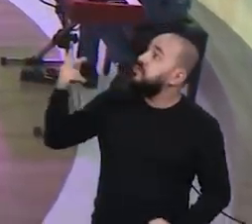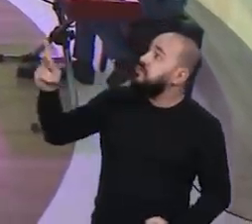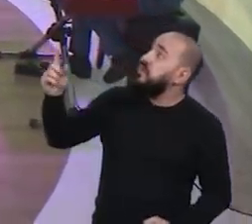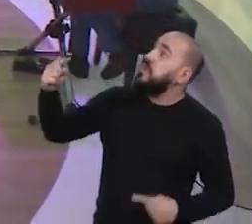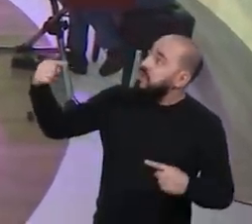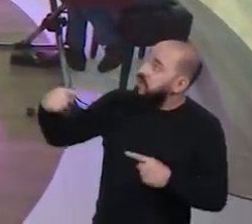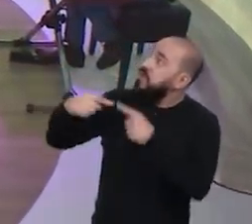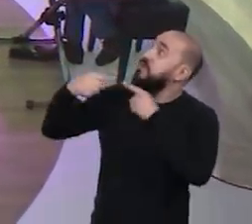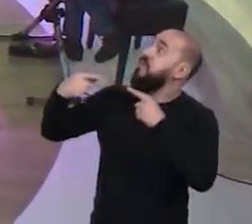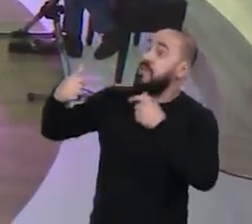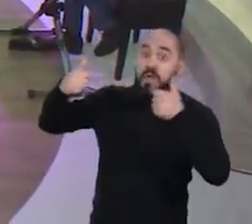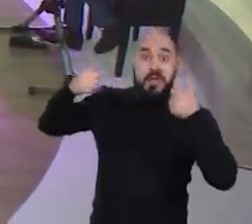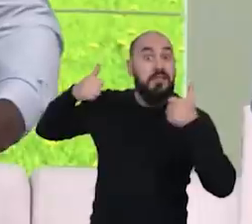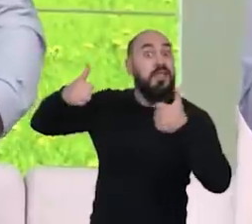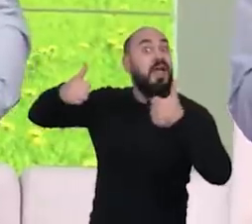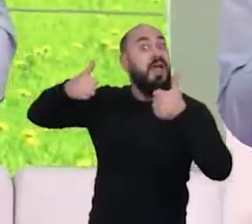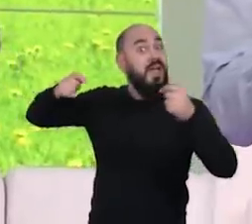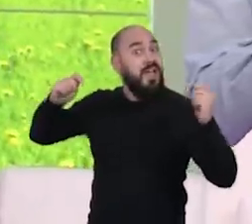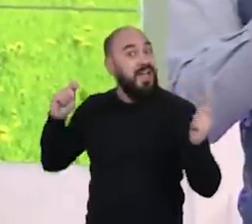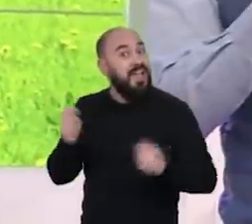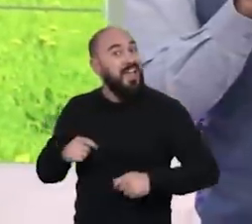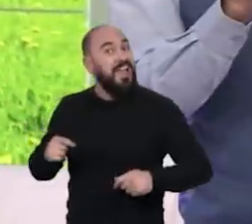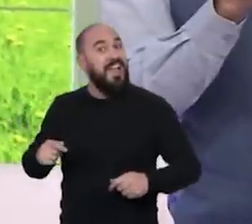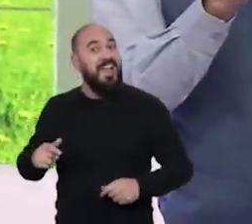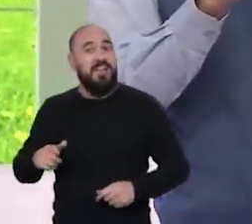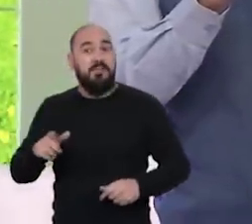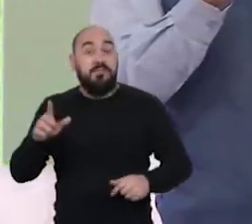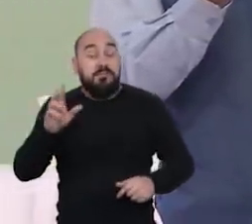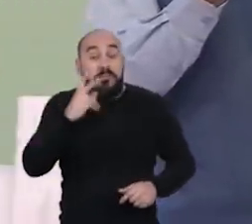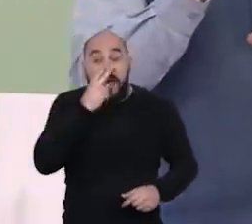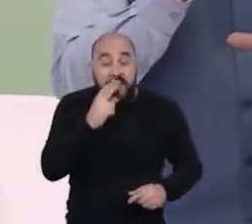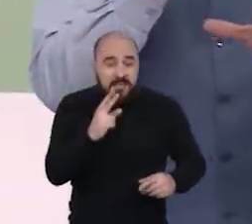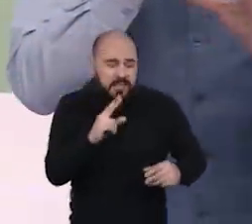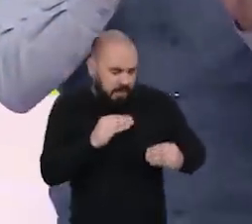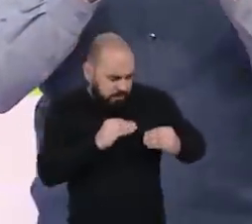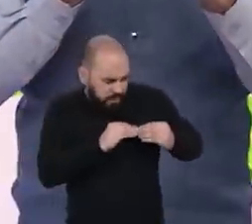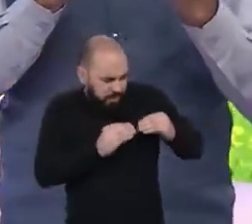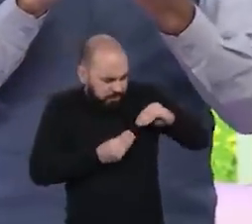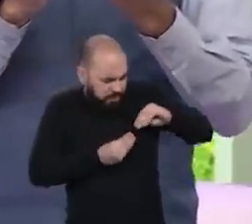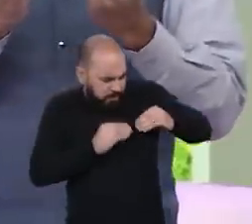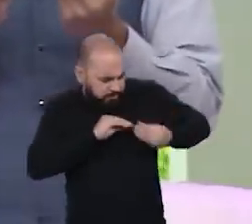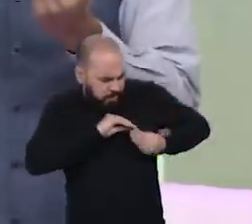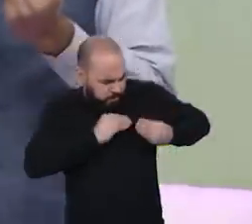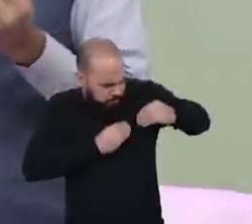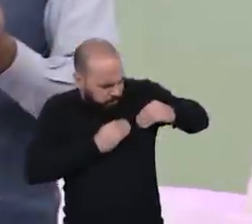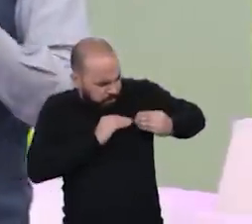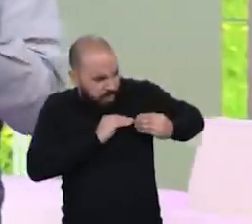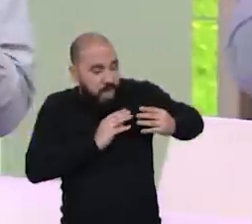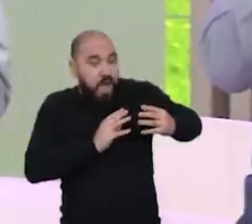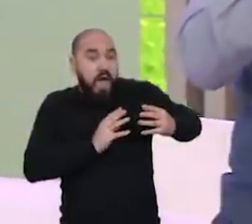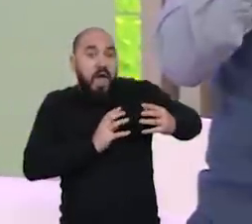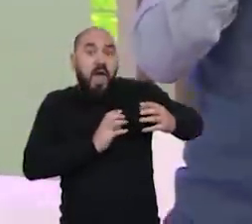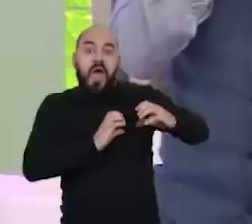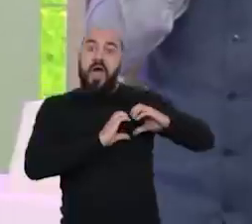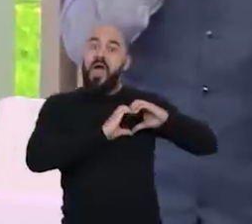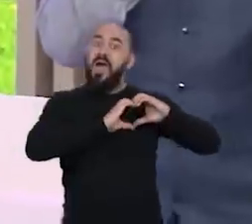querer. Junta os pedaços quebrados, faz até o